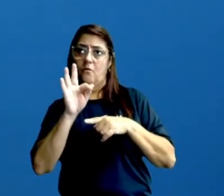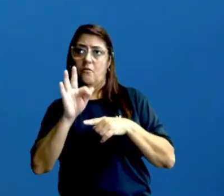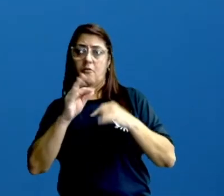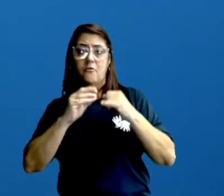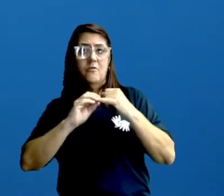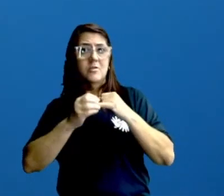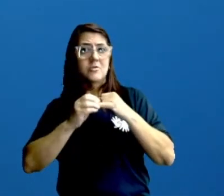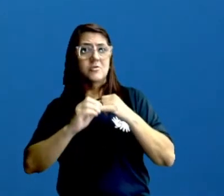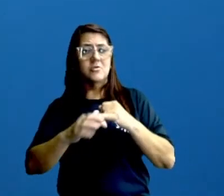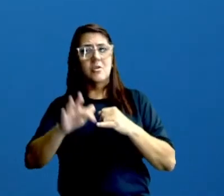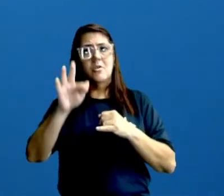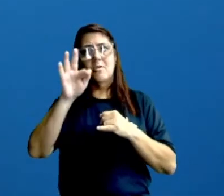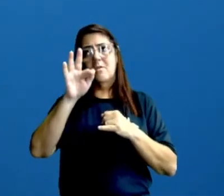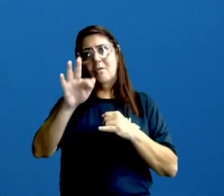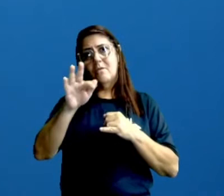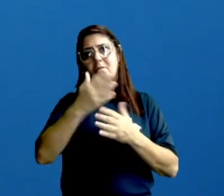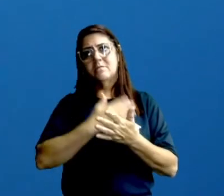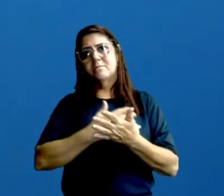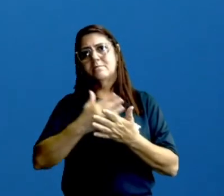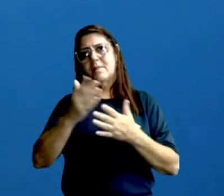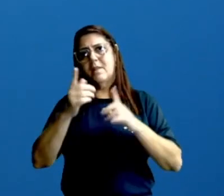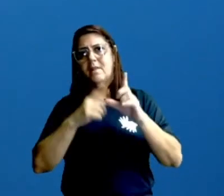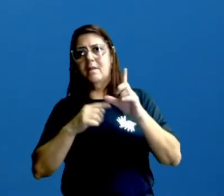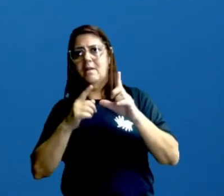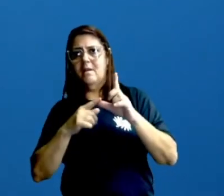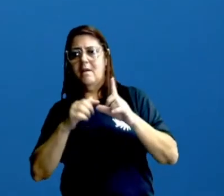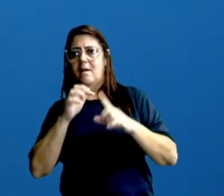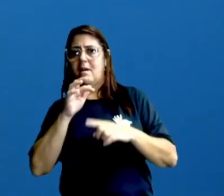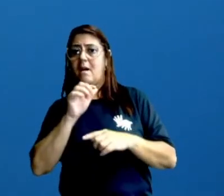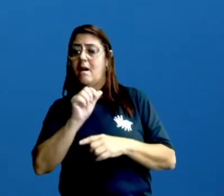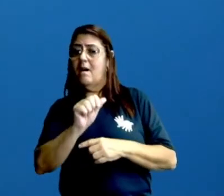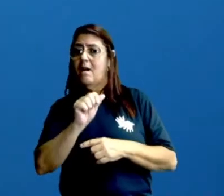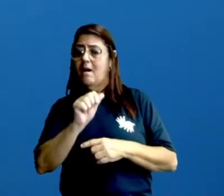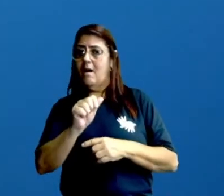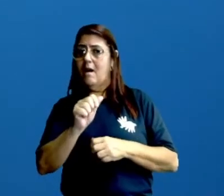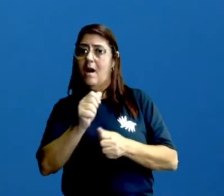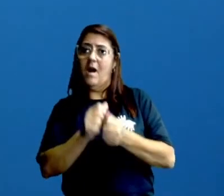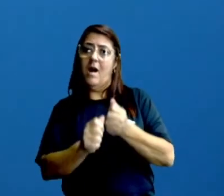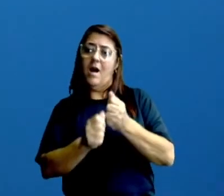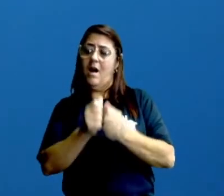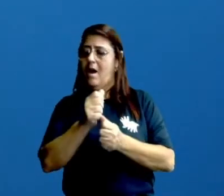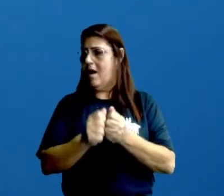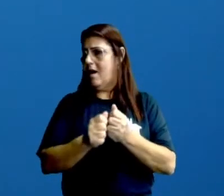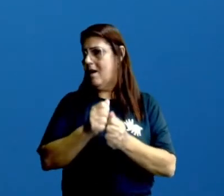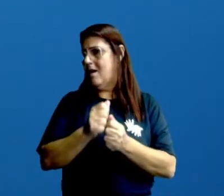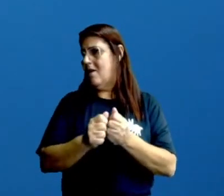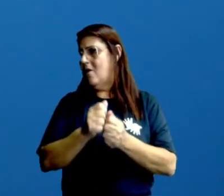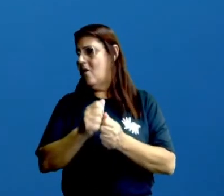feijão começa com F. A primeira letrinha é a letrinha A, que está aqui, ó, em